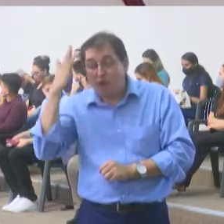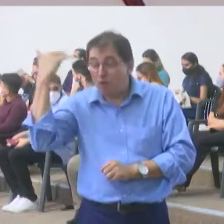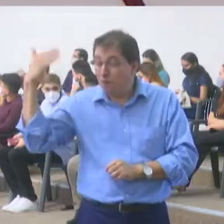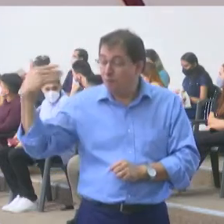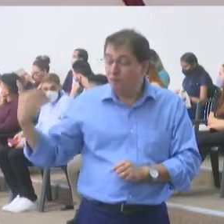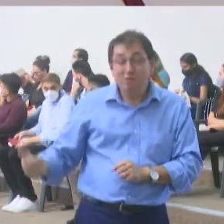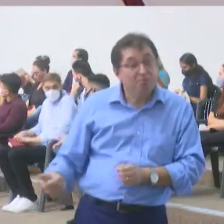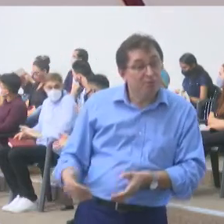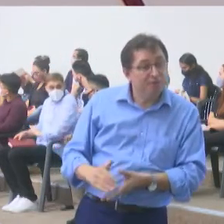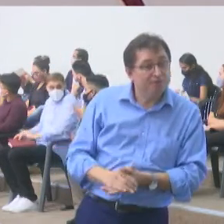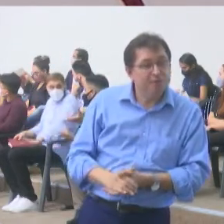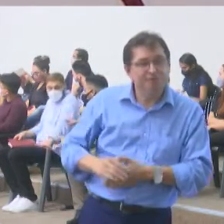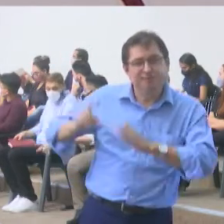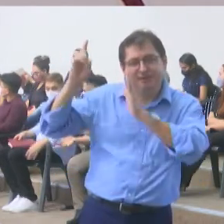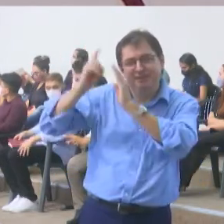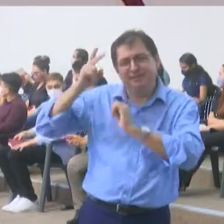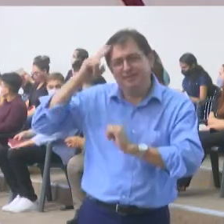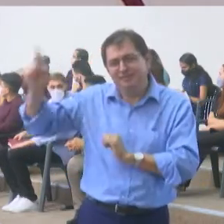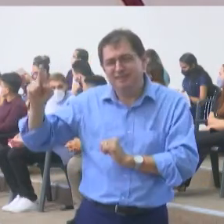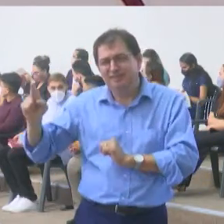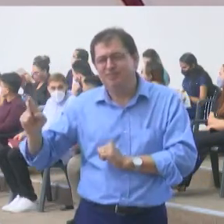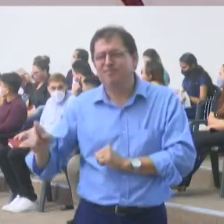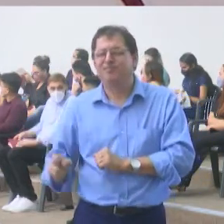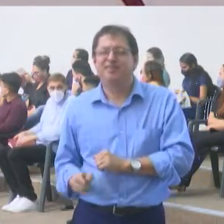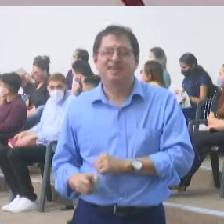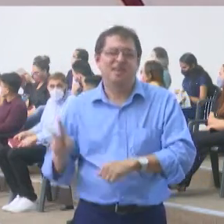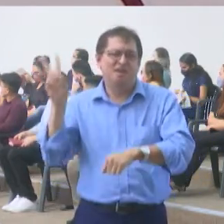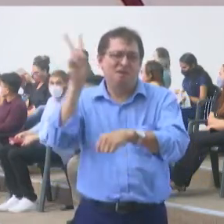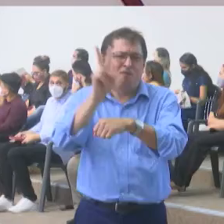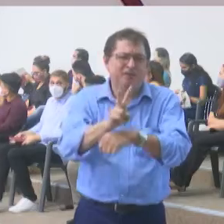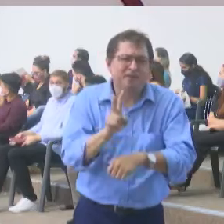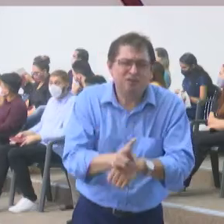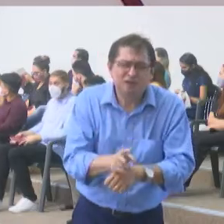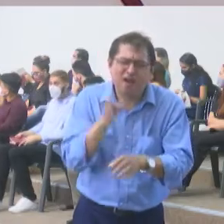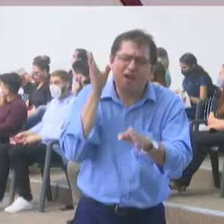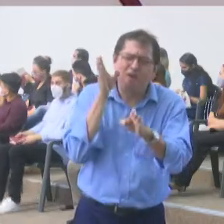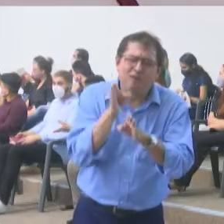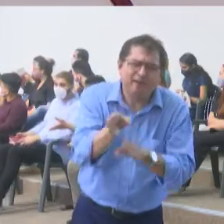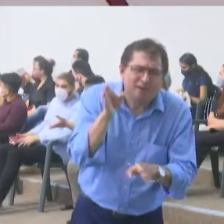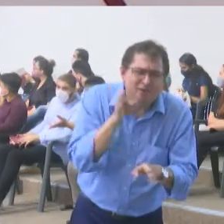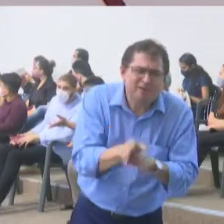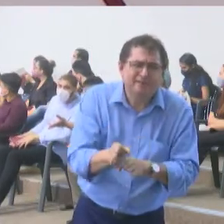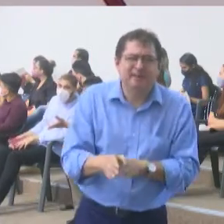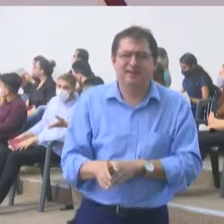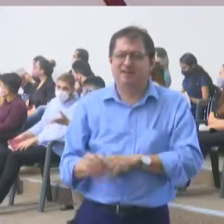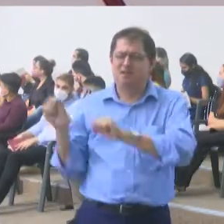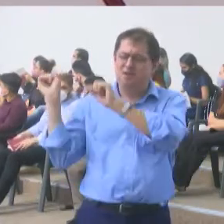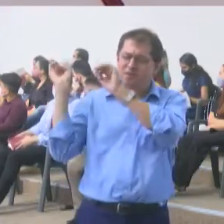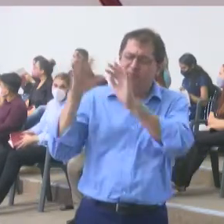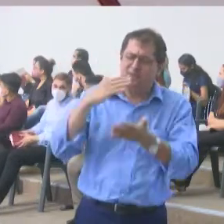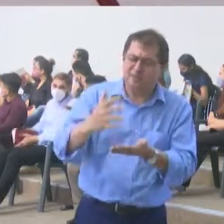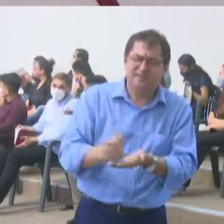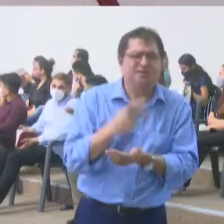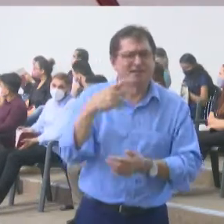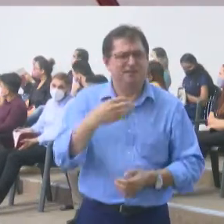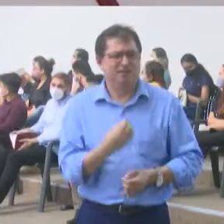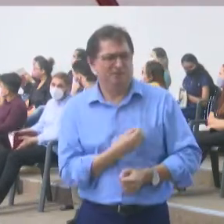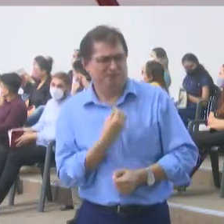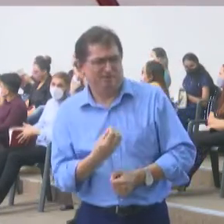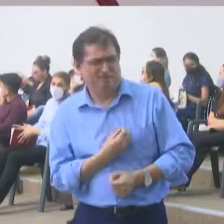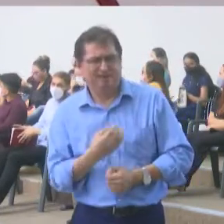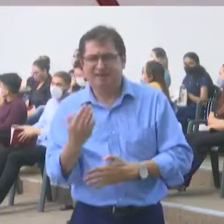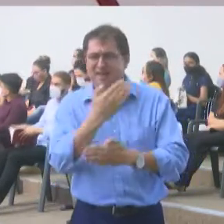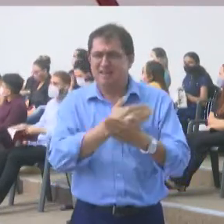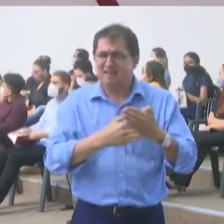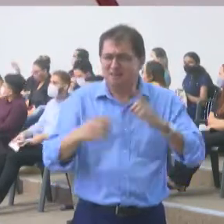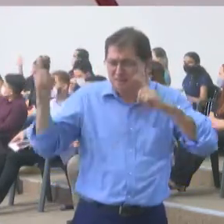tua vida, consolador da tua velhice, pois tua nora que te ama deu à luz, e ela será melhor para ti do que sete filhos. Receba essa palavra